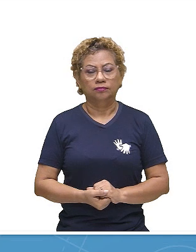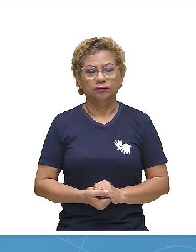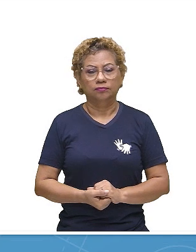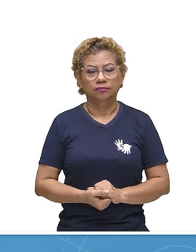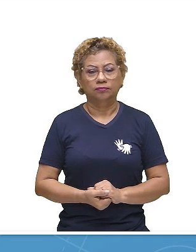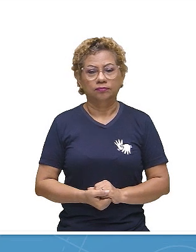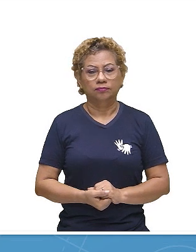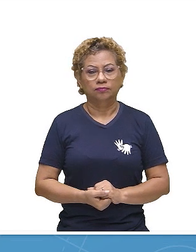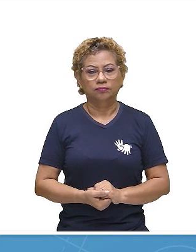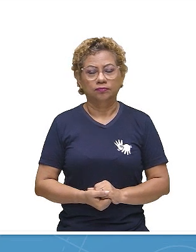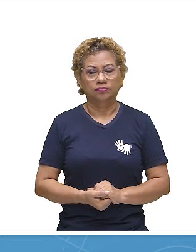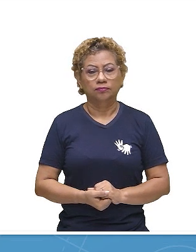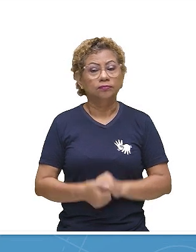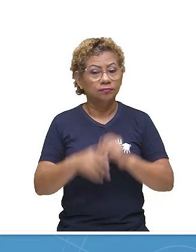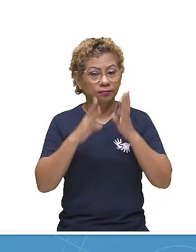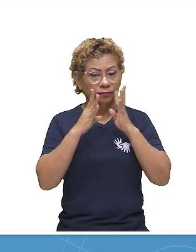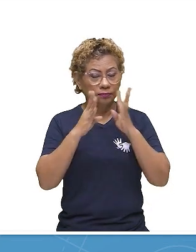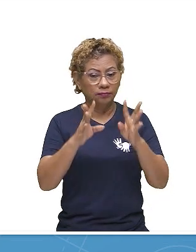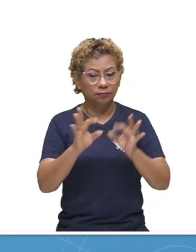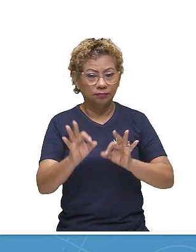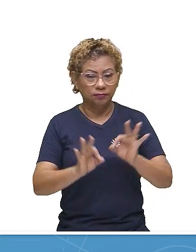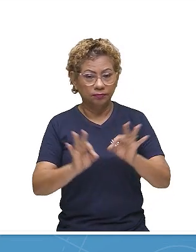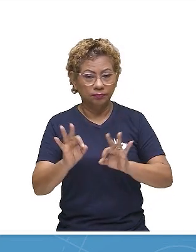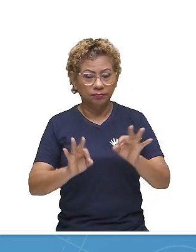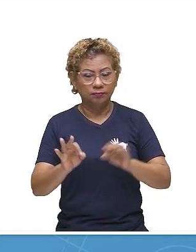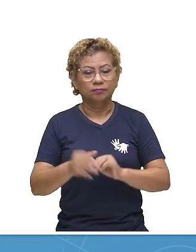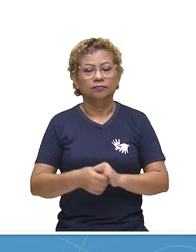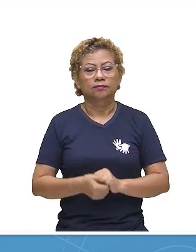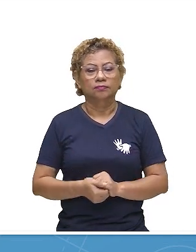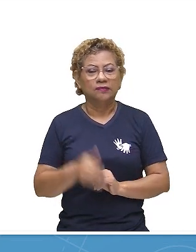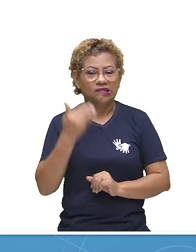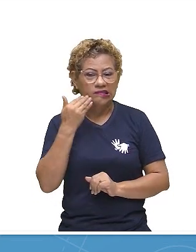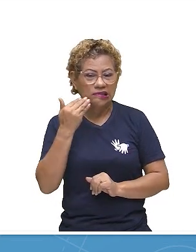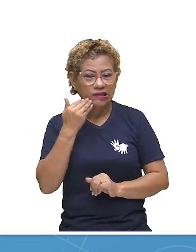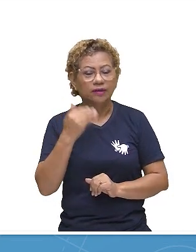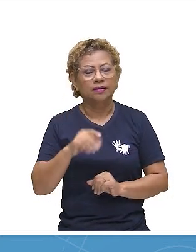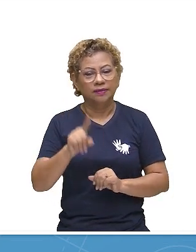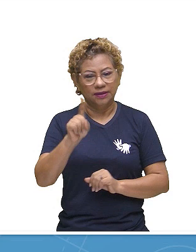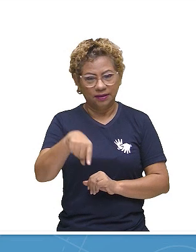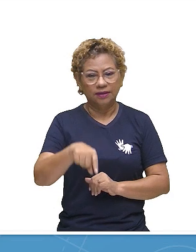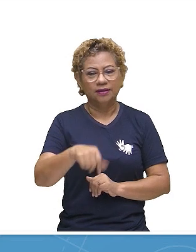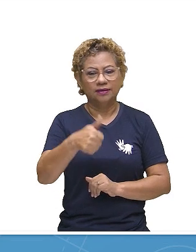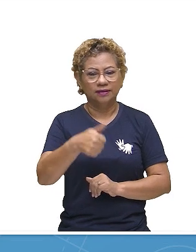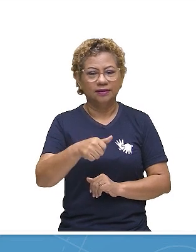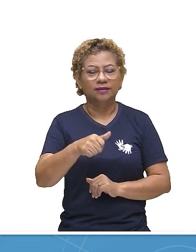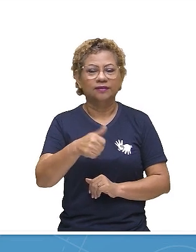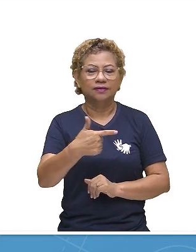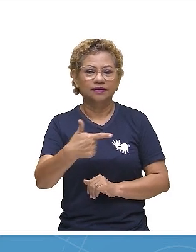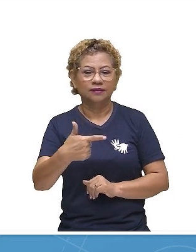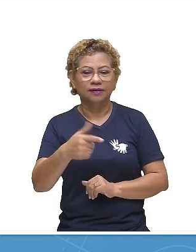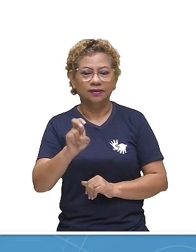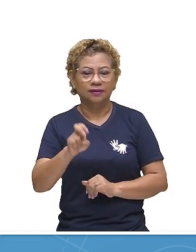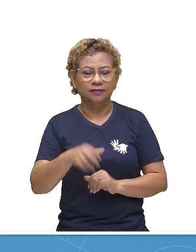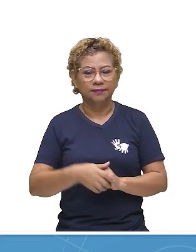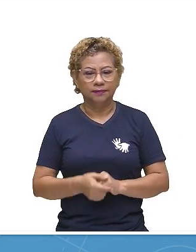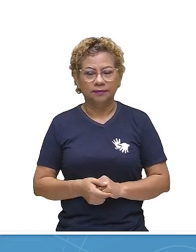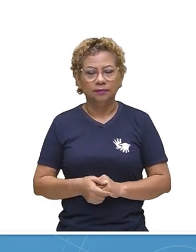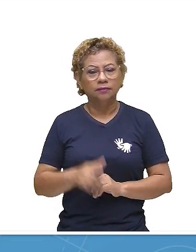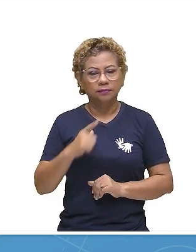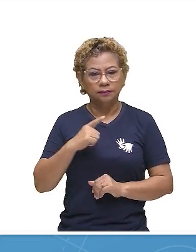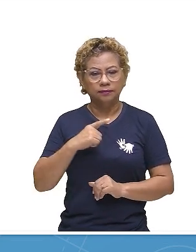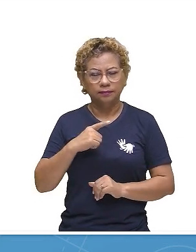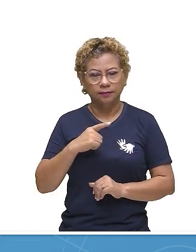Tá, pessoal? Pode não parecer, mas daqui é um 125. Então eu vou ter raiz cúbica de 1 é